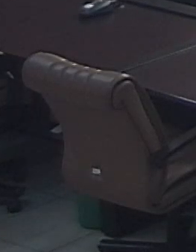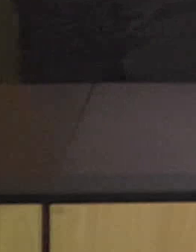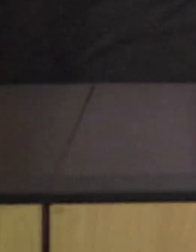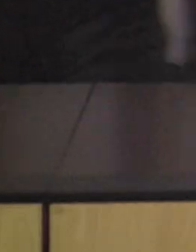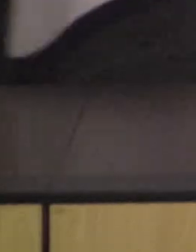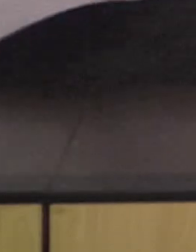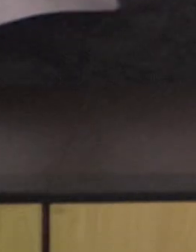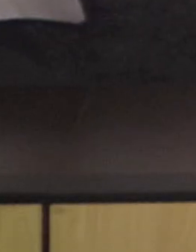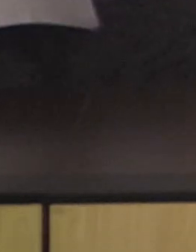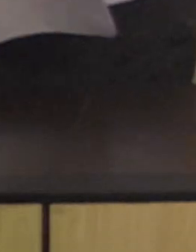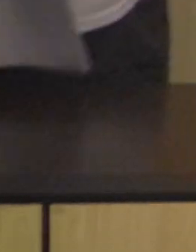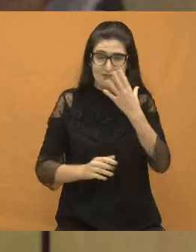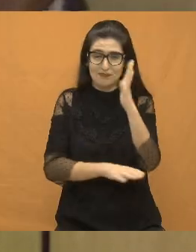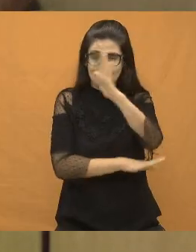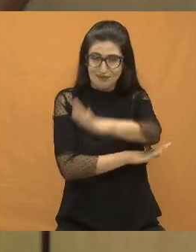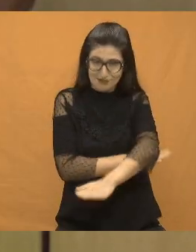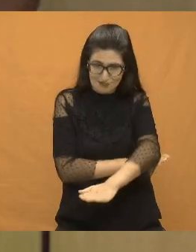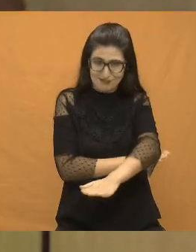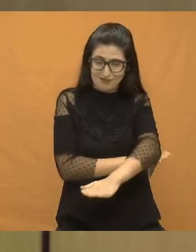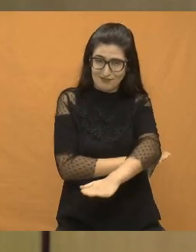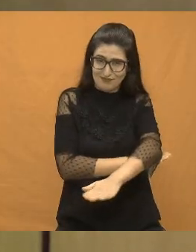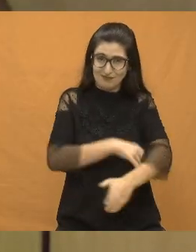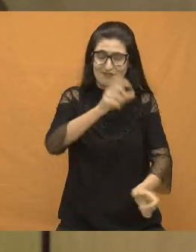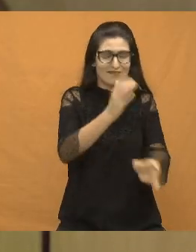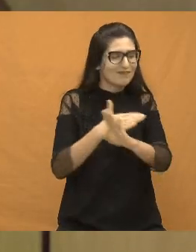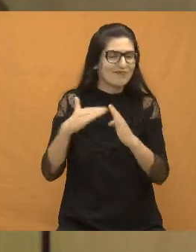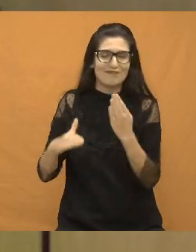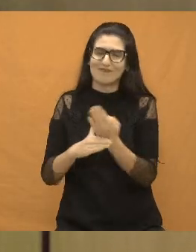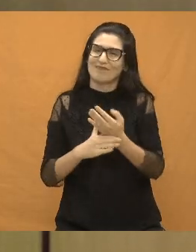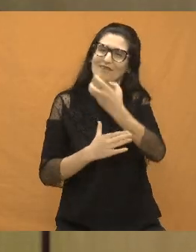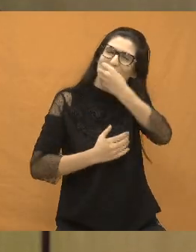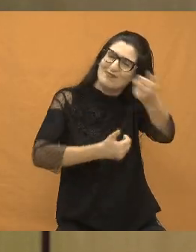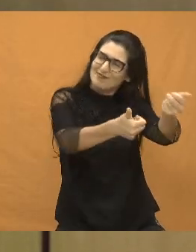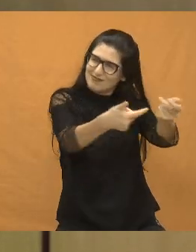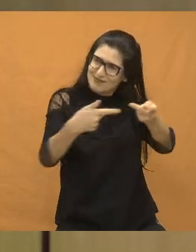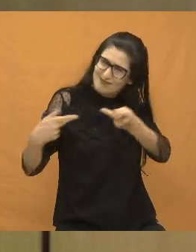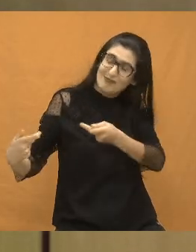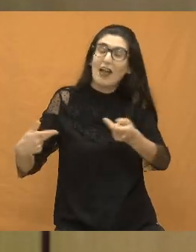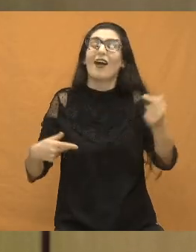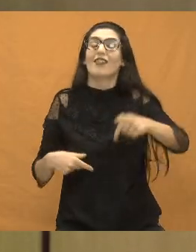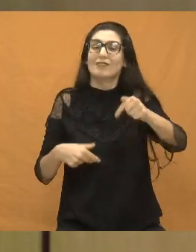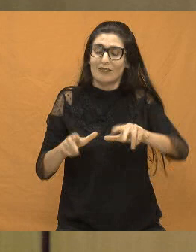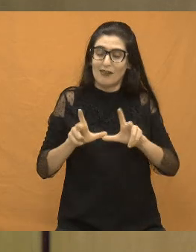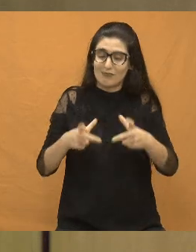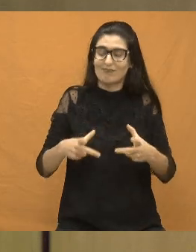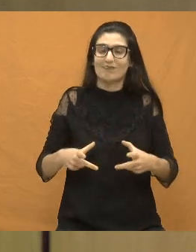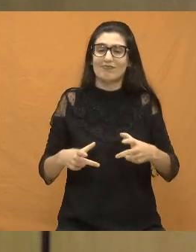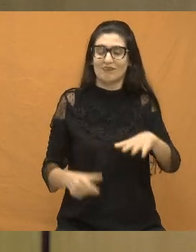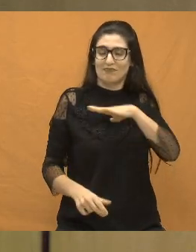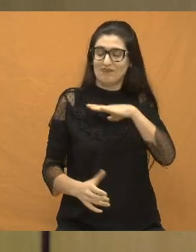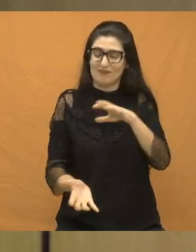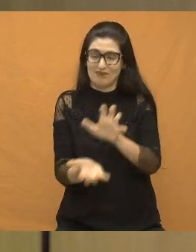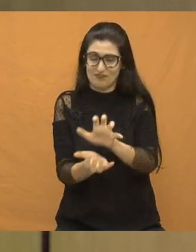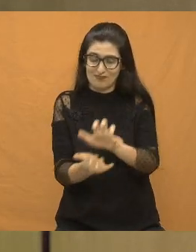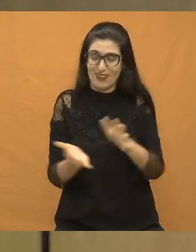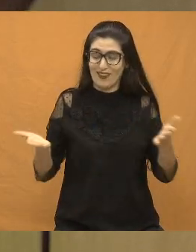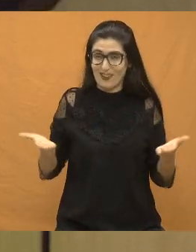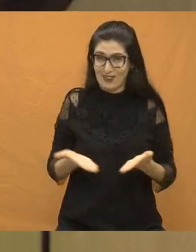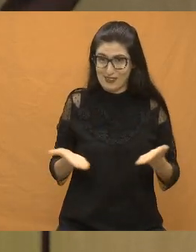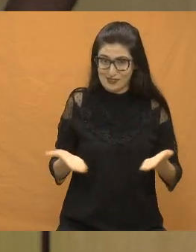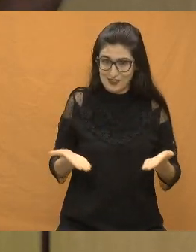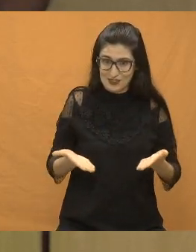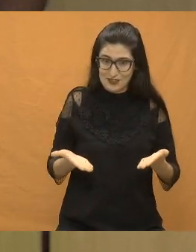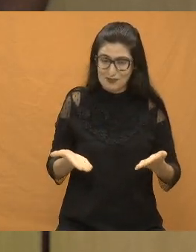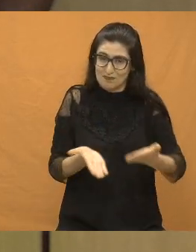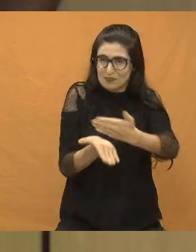Senhoras e senhores, boa tarde a todos. Sejam todos bem-vindos à Câmara Municipal de Jacareí. Nesse instante,